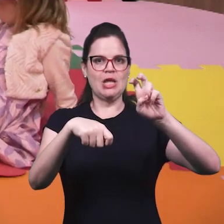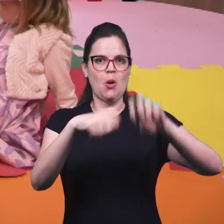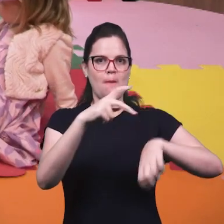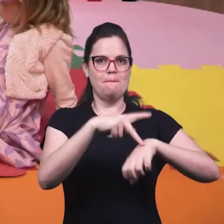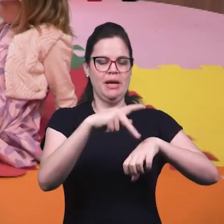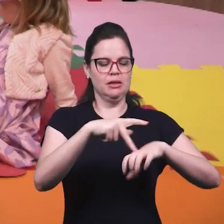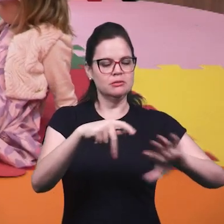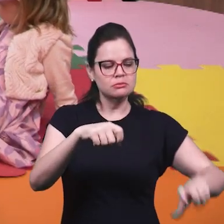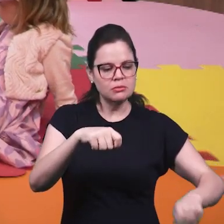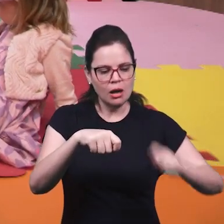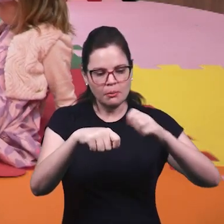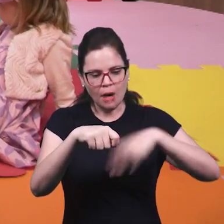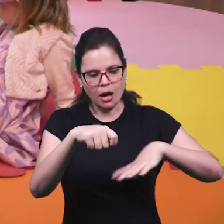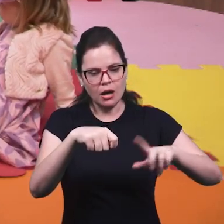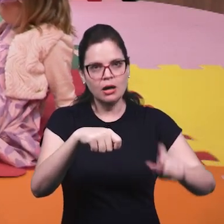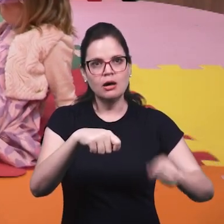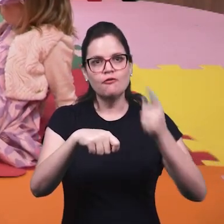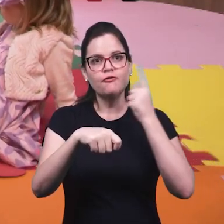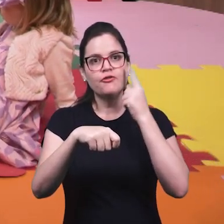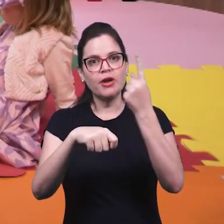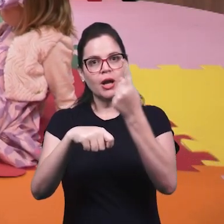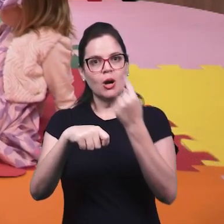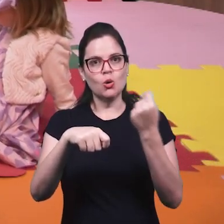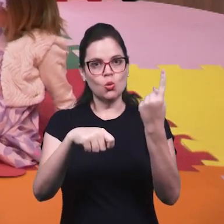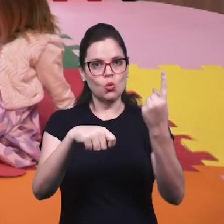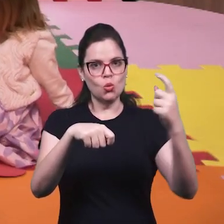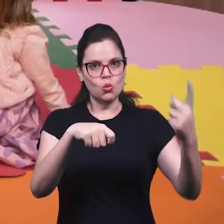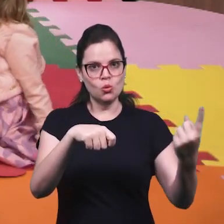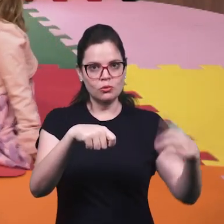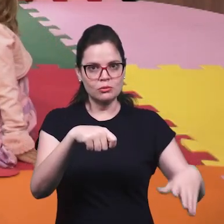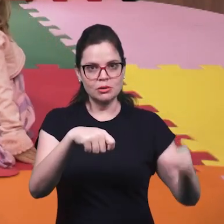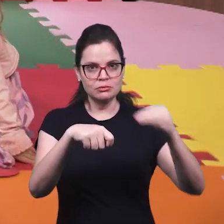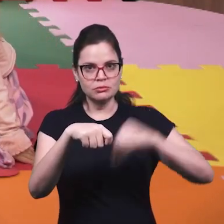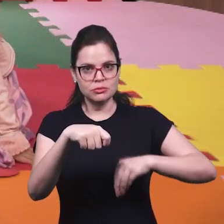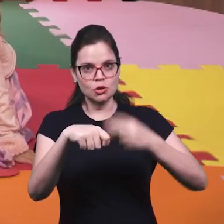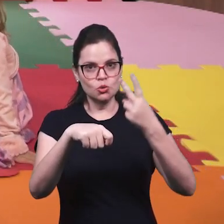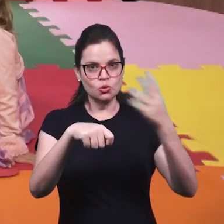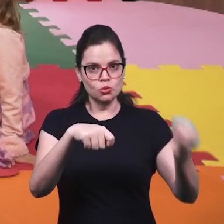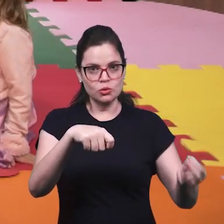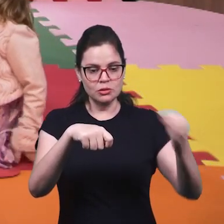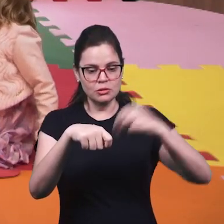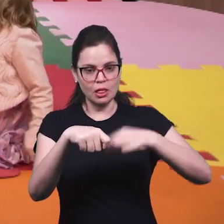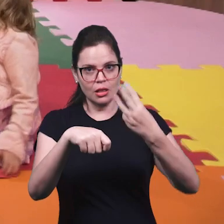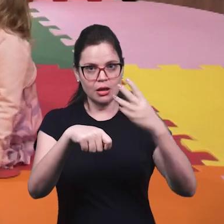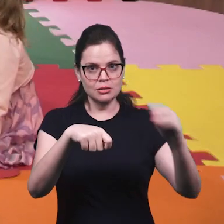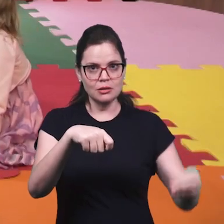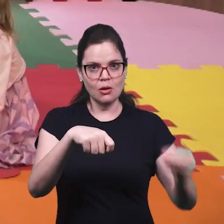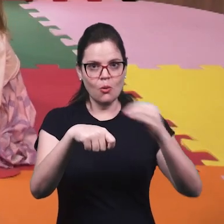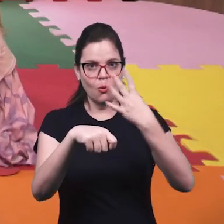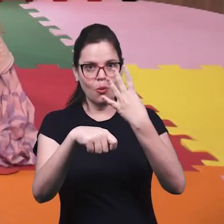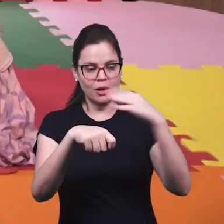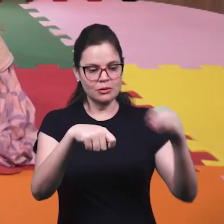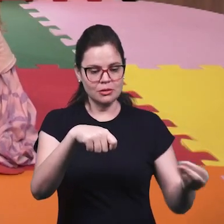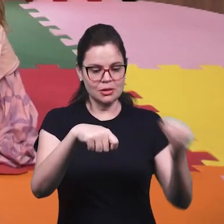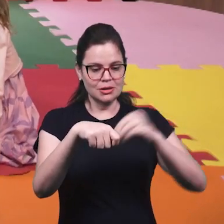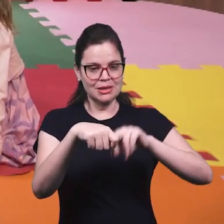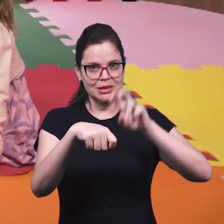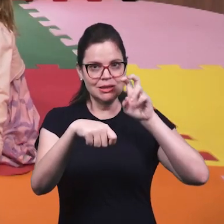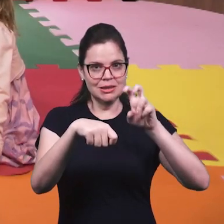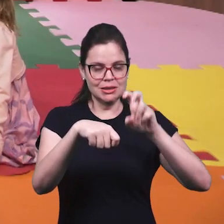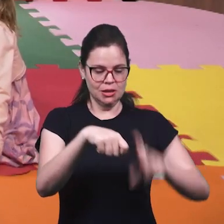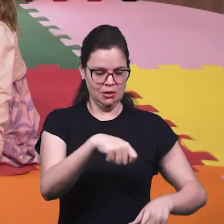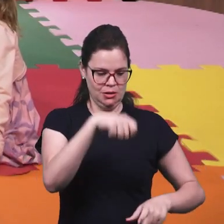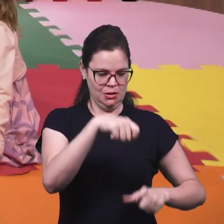colocou, vamos contar comigo, ó. 1, 2, 3, 4,